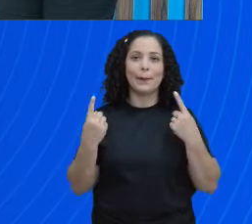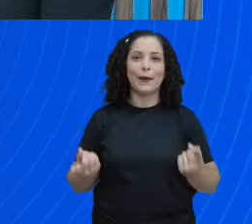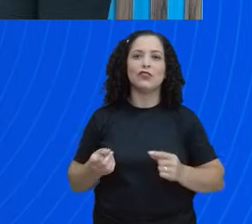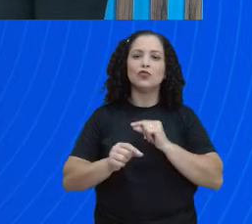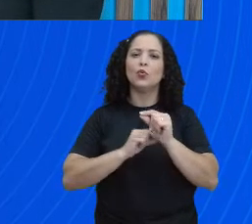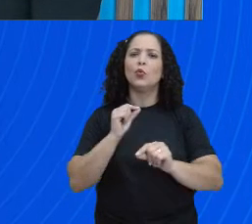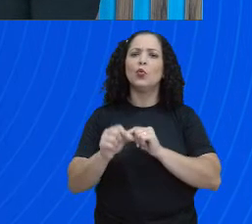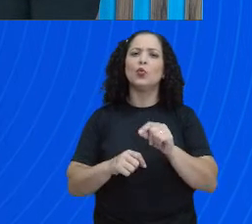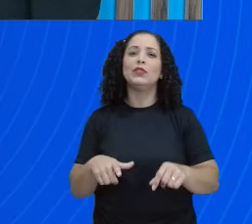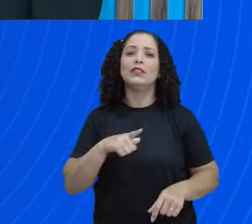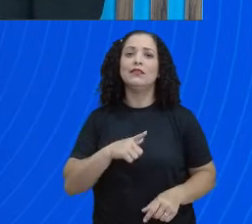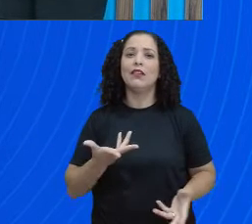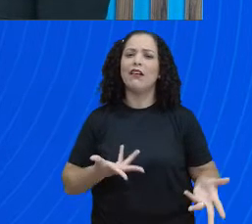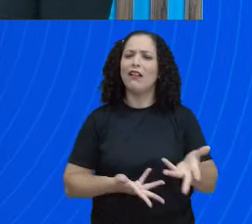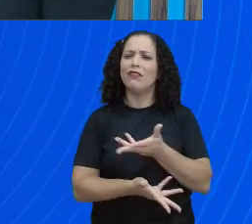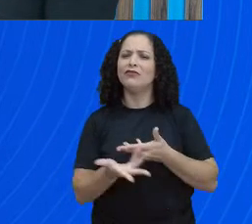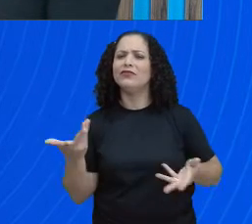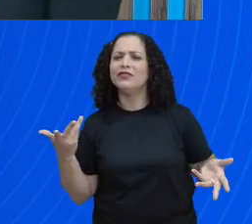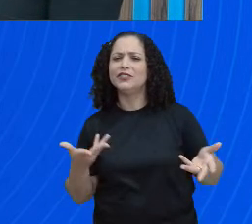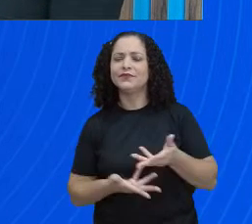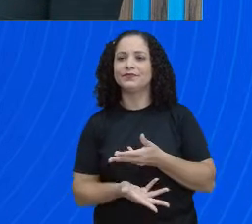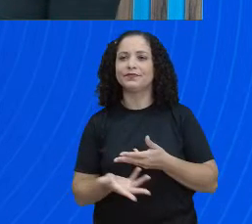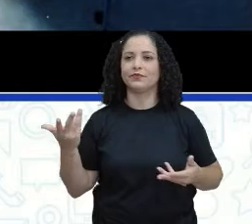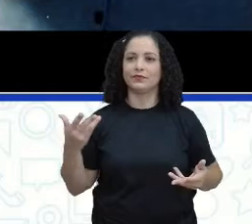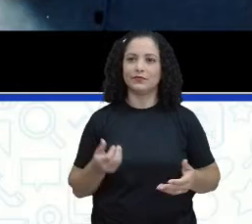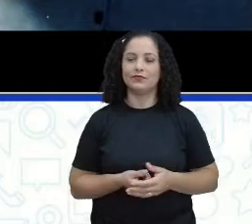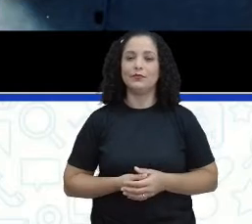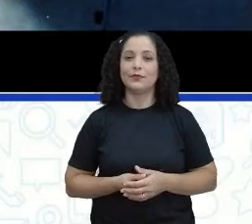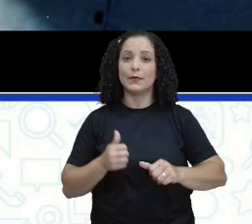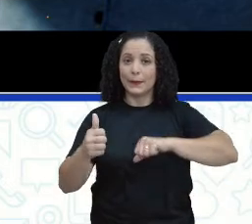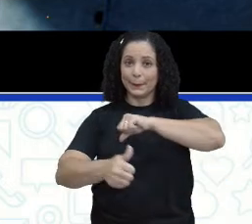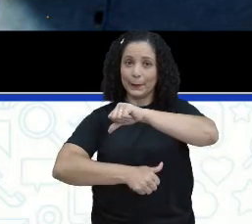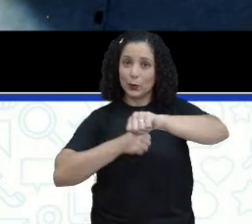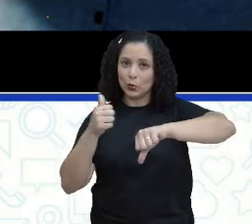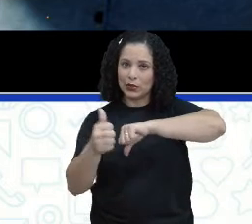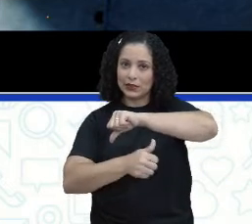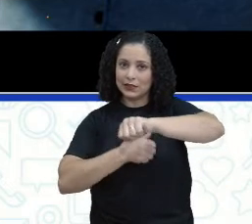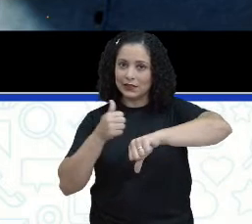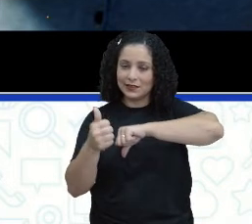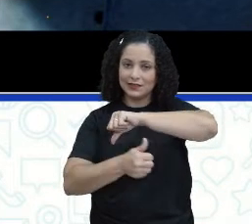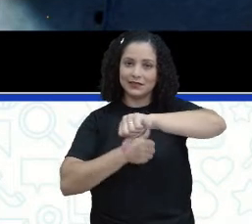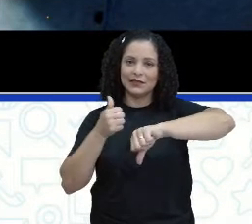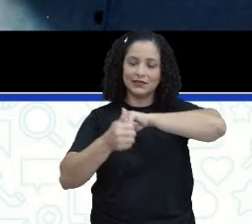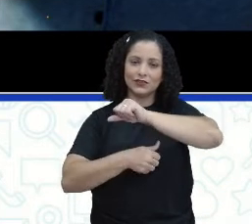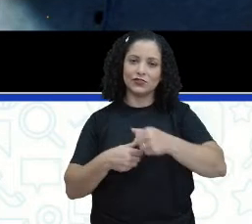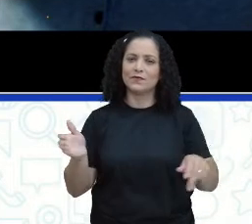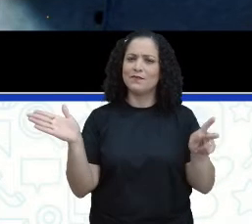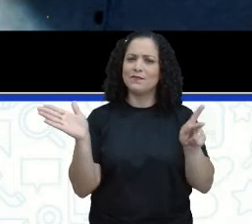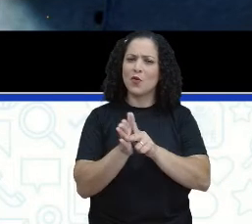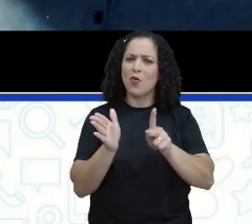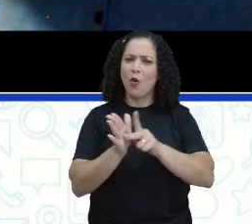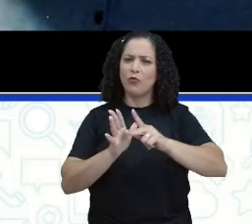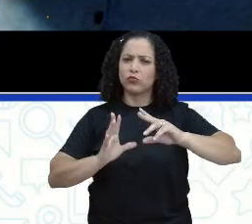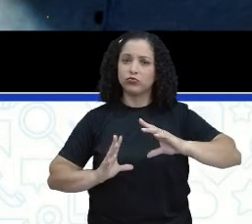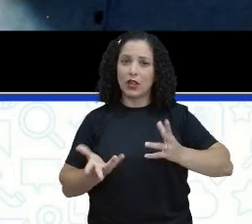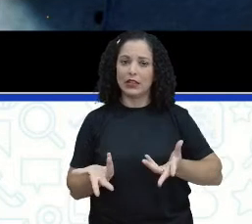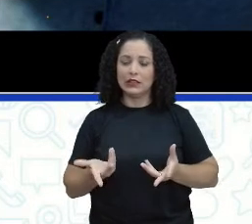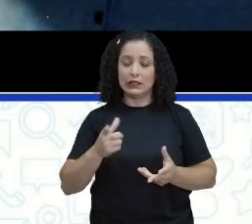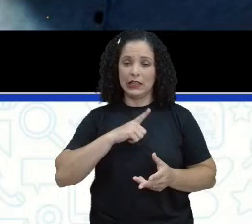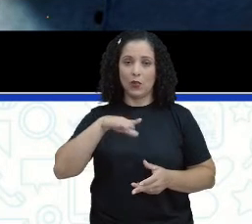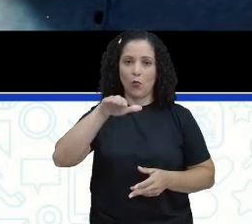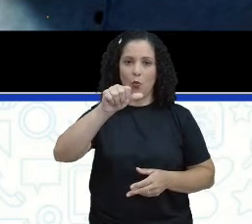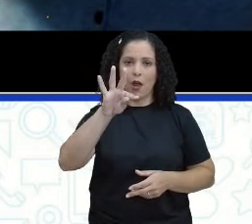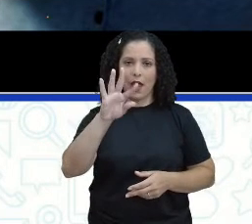A energia nuclear, gente, ela está associada a mudanças na constituição do núcleo de um